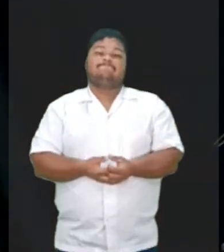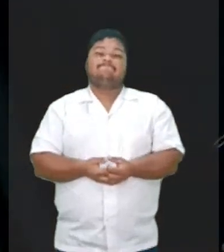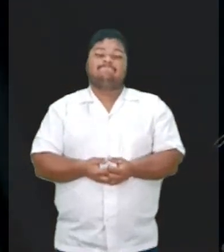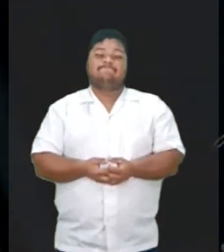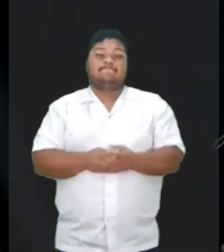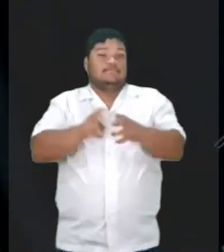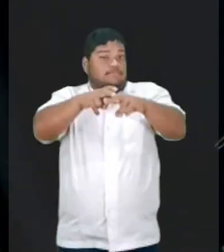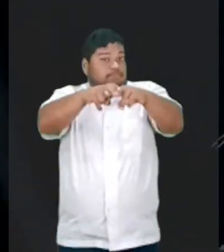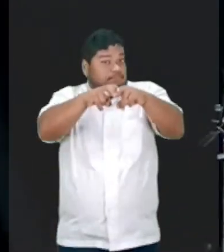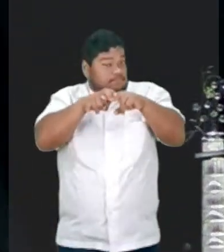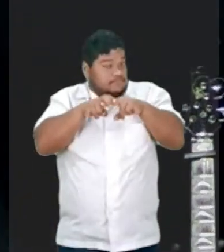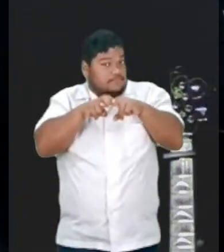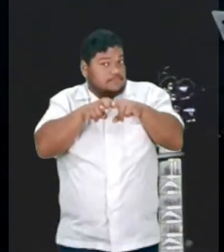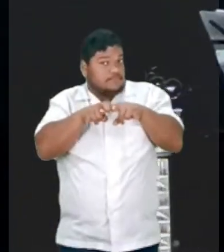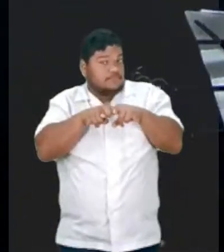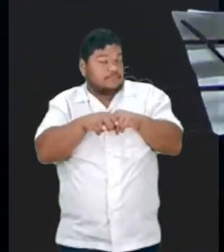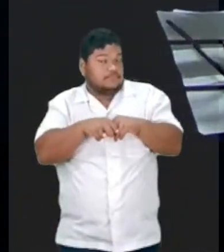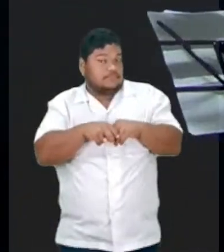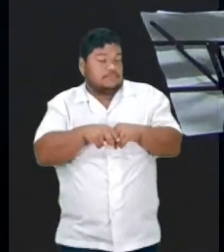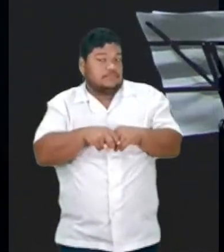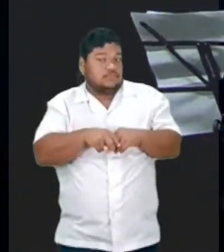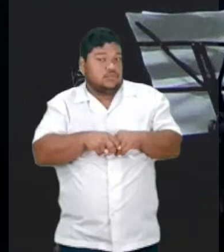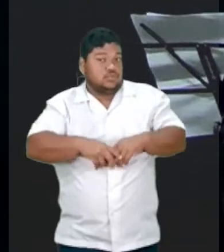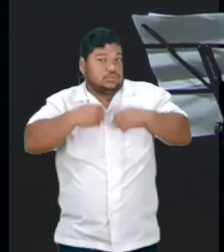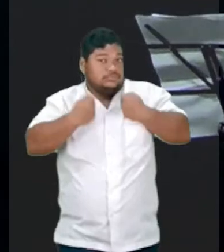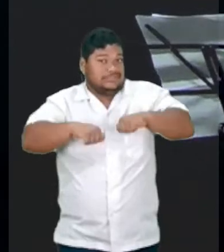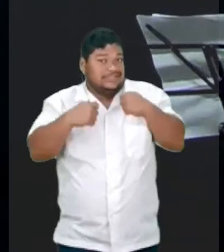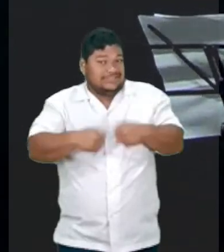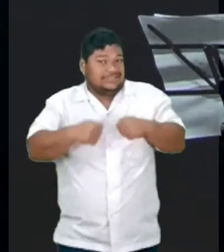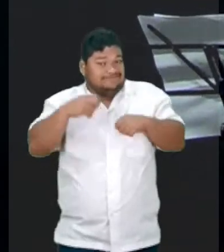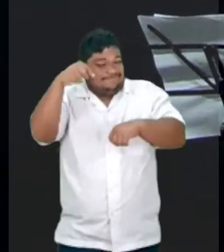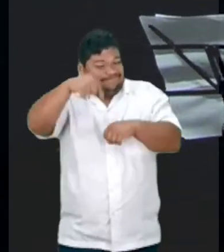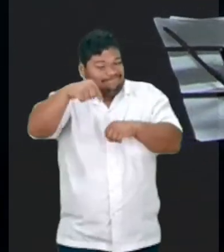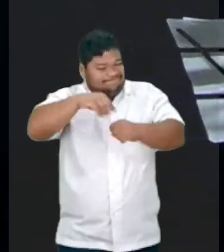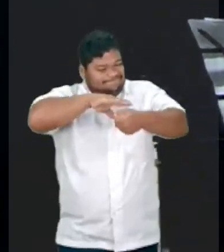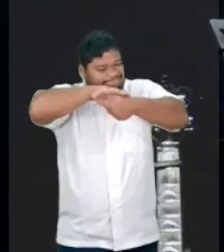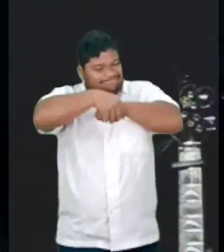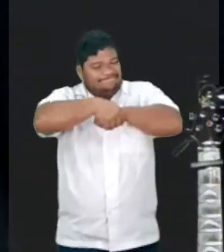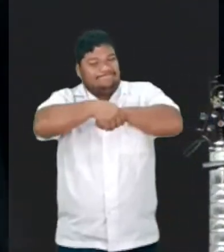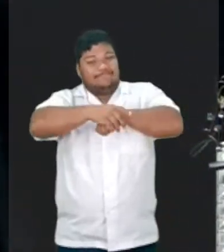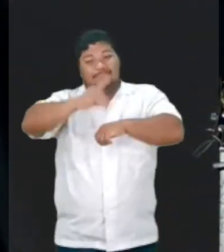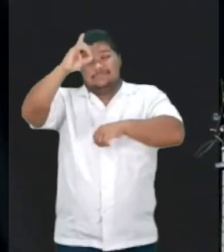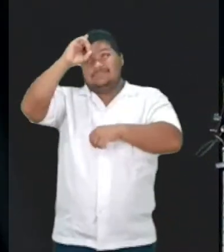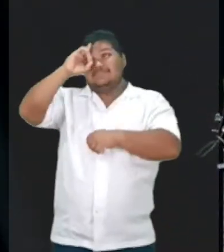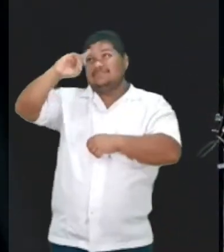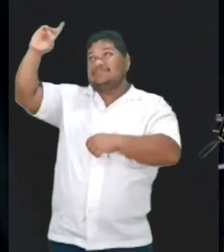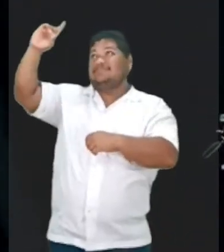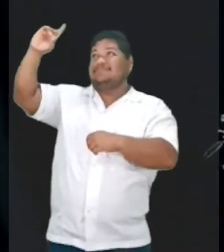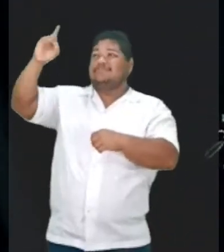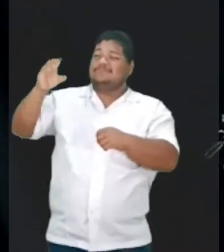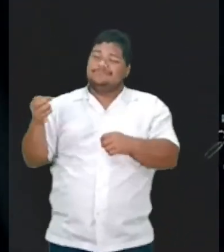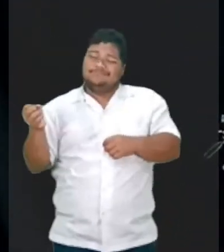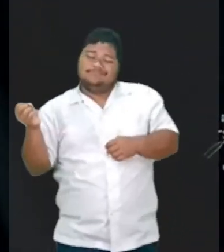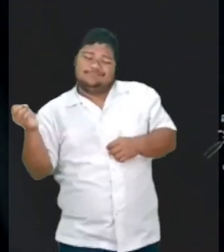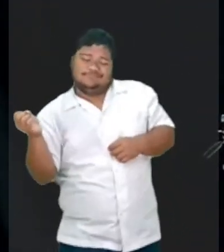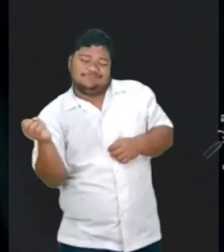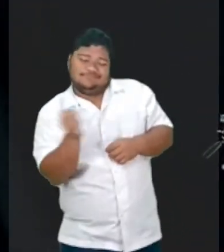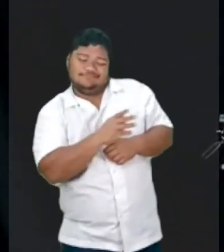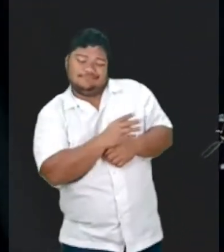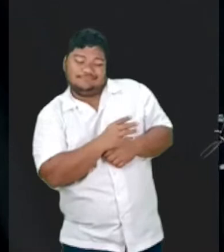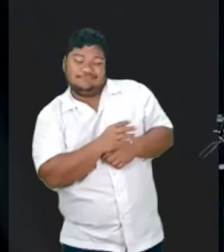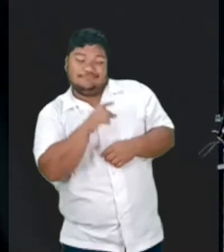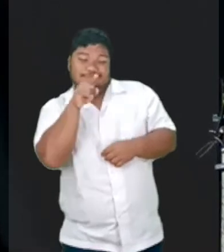Talvez o que precisa essa noite é Deus renovar as suas